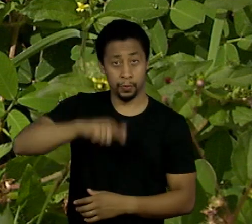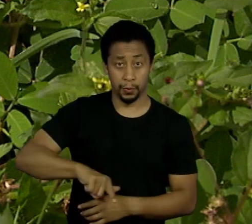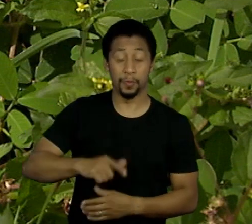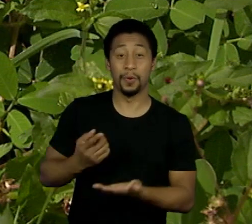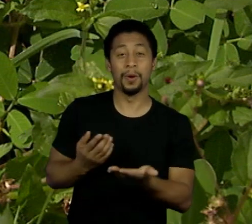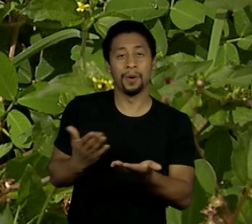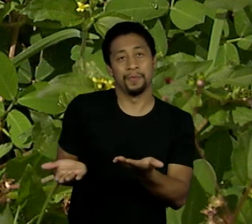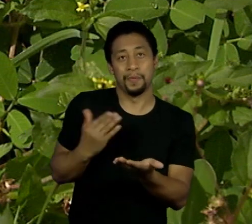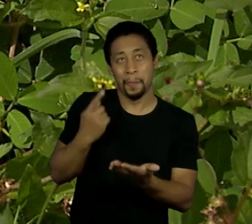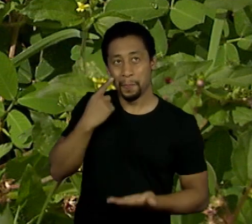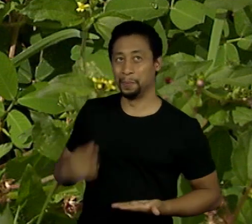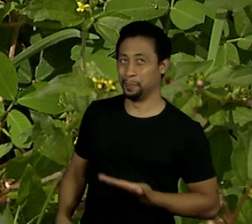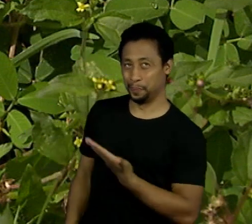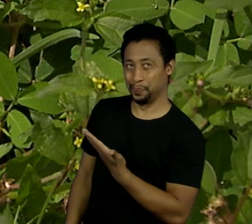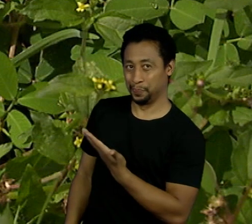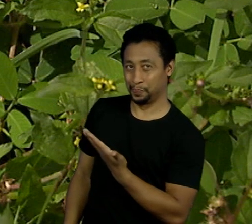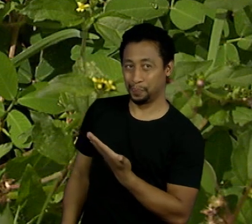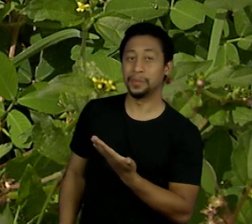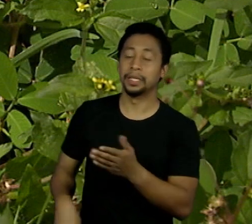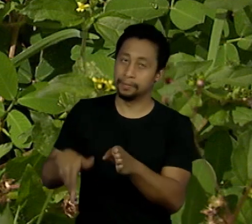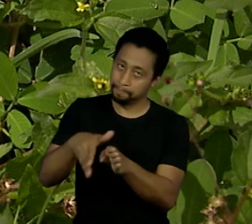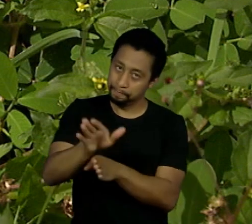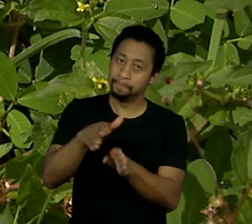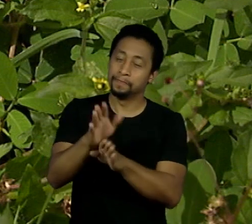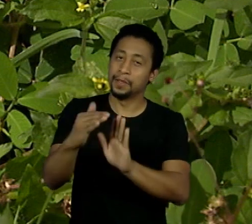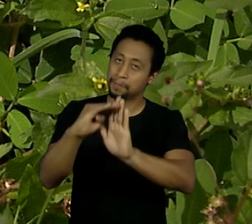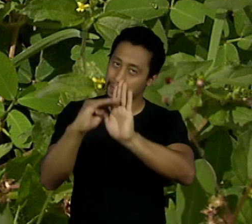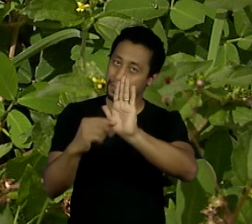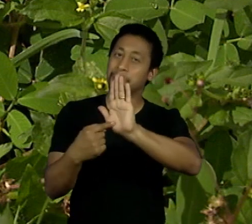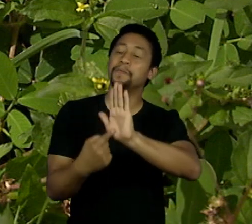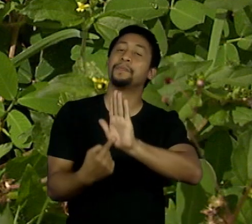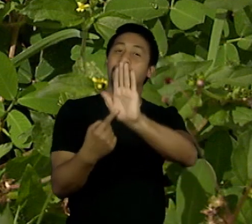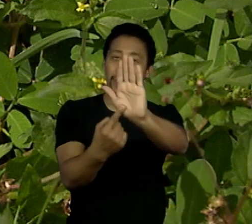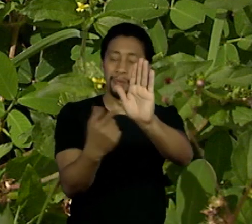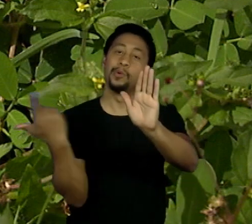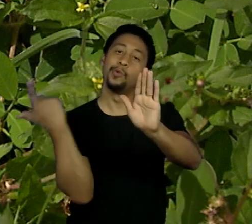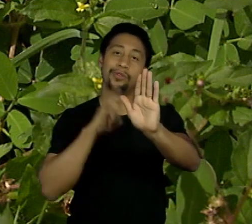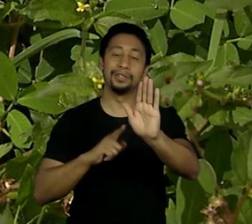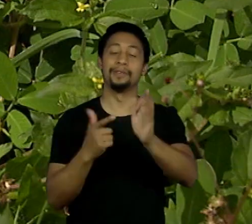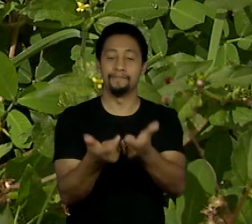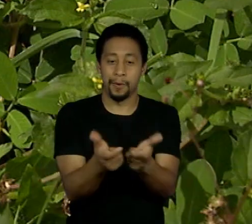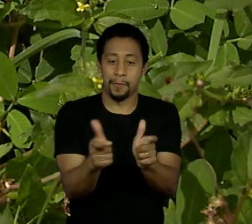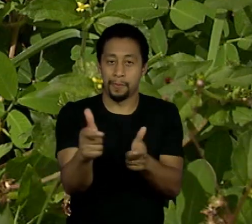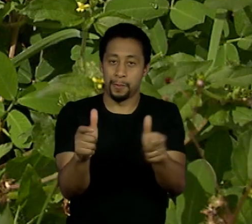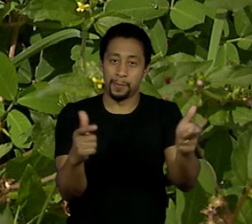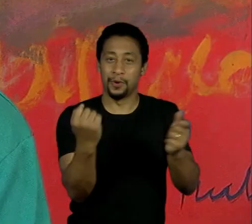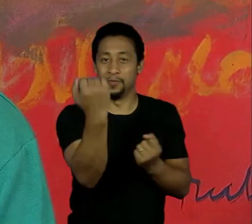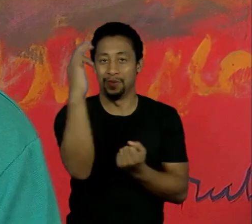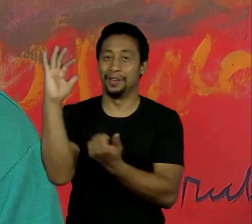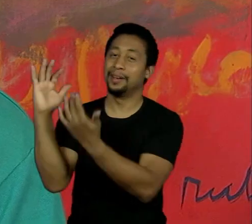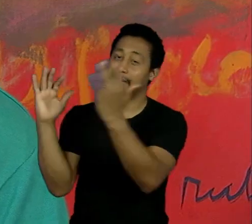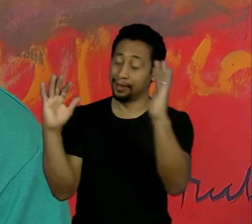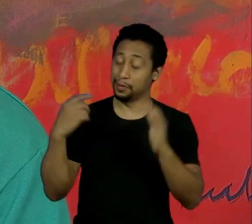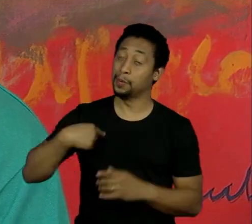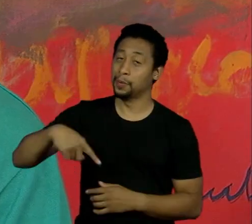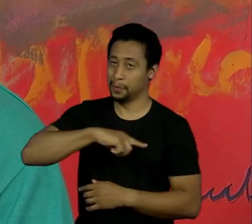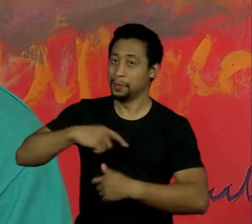plantio mesmo da restauração, né, ecológica, e que tenham mais florestas, porque é o que a gente está precisando. Tem de